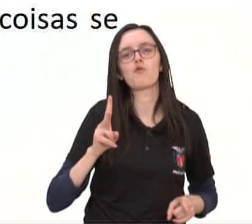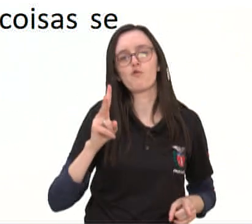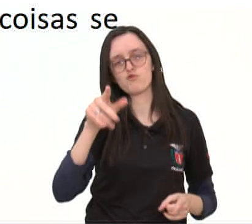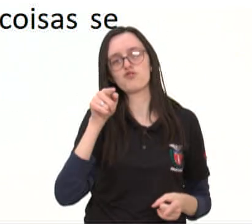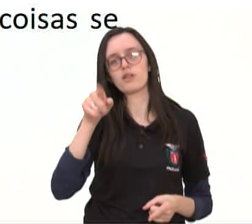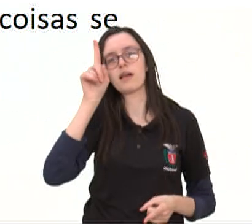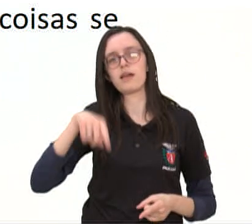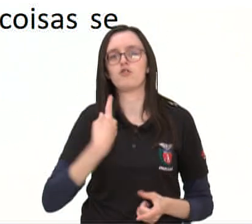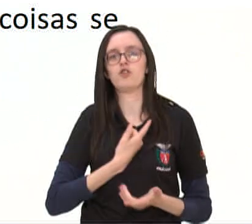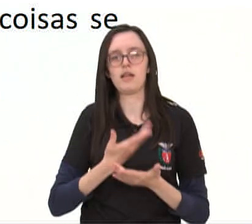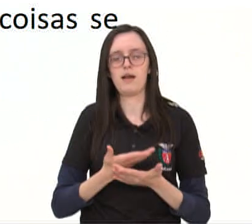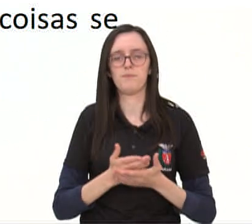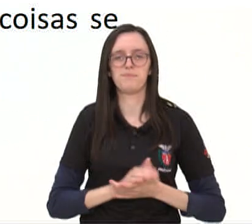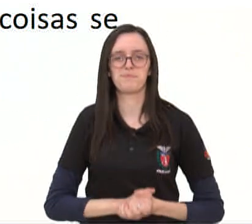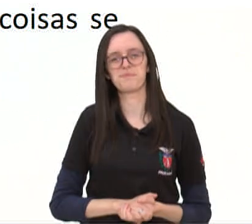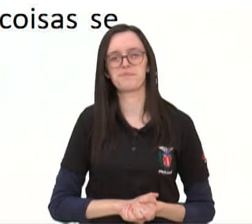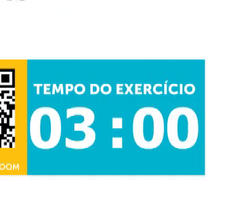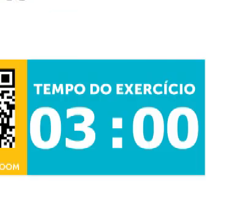continuidade à nossa aula.